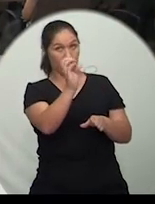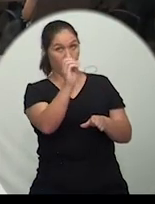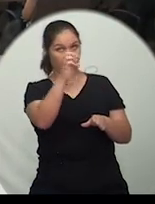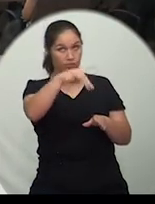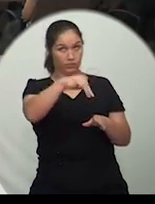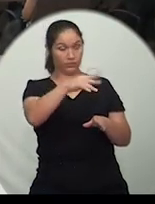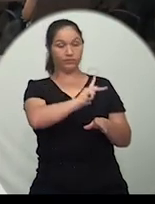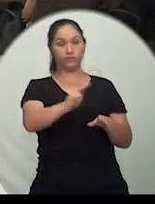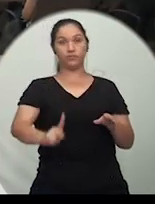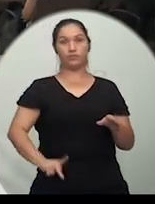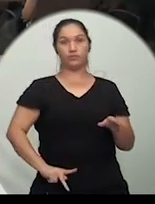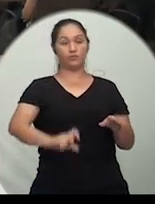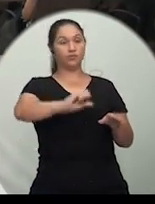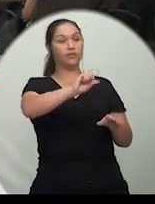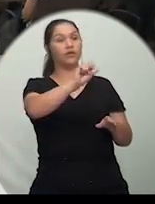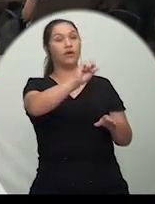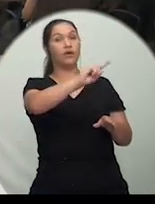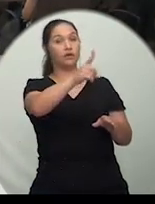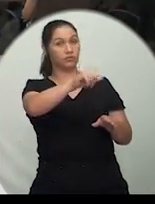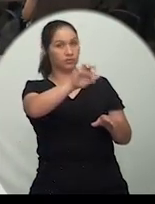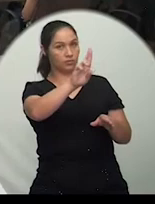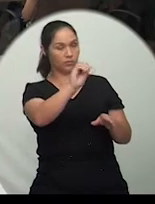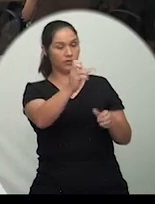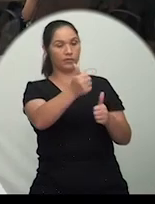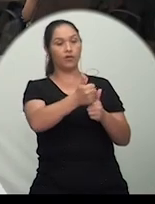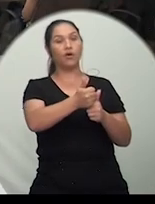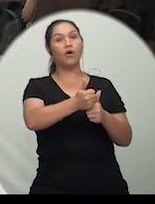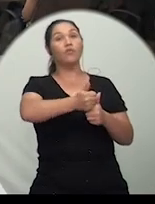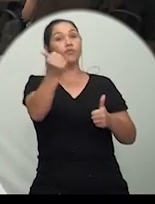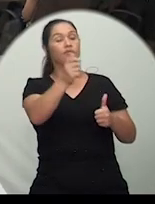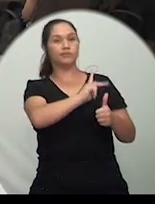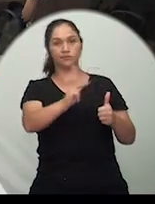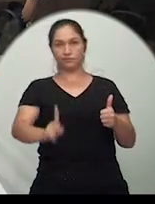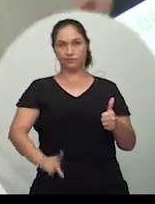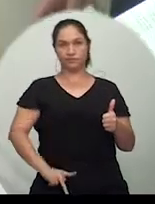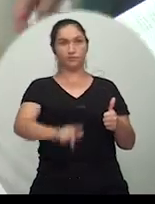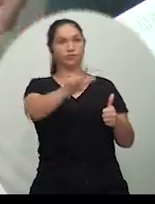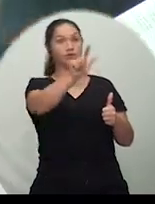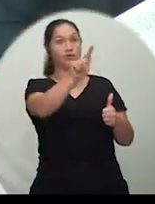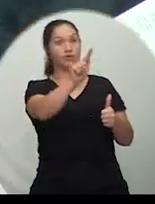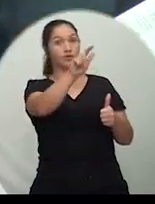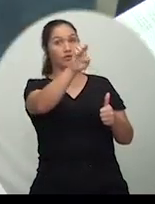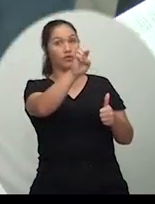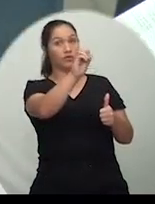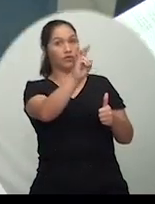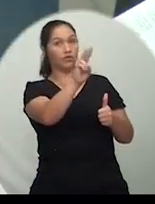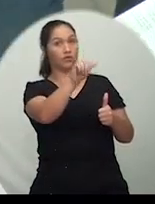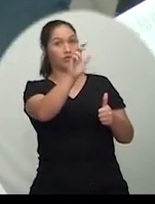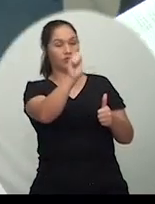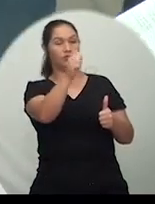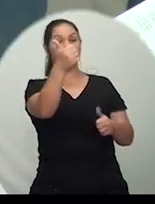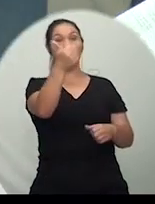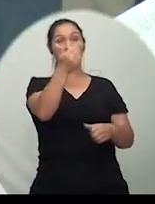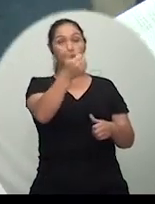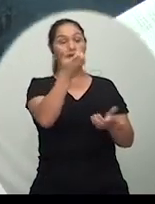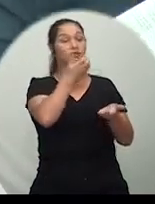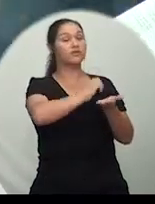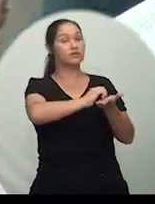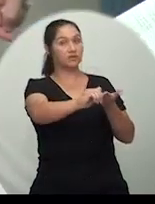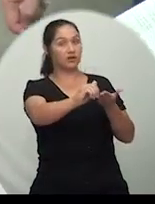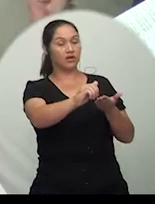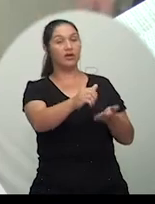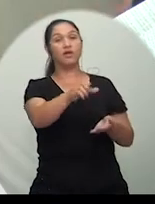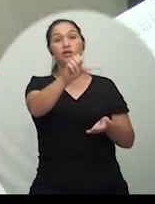Zairo Casagrande, vice-presidente, Giovanna Zanetti, primeira secretária, Salésio Lima,